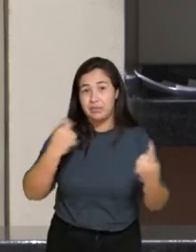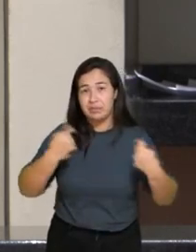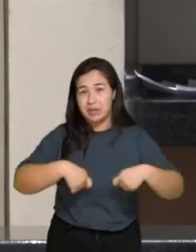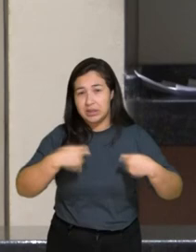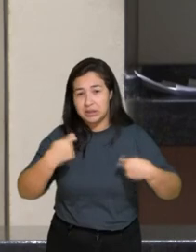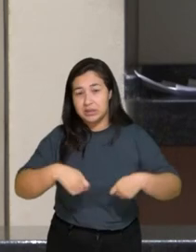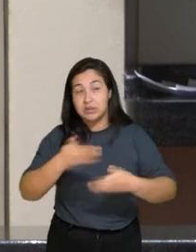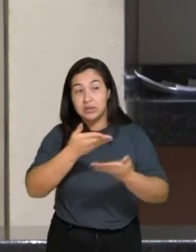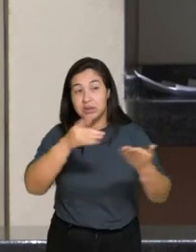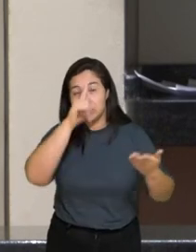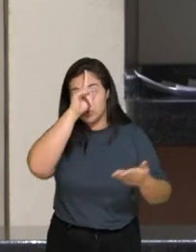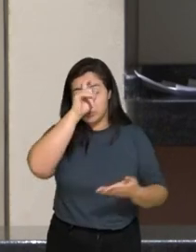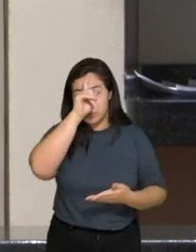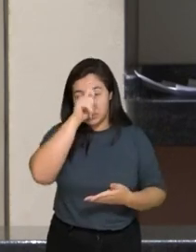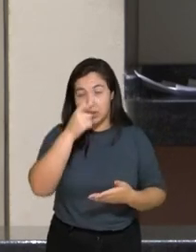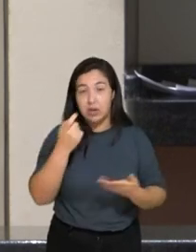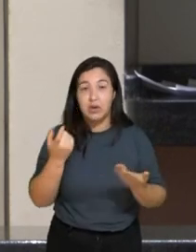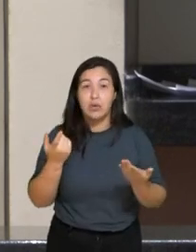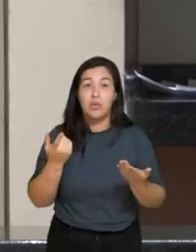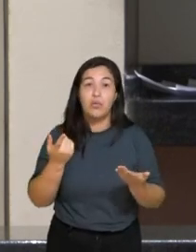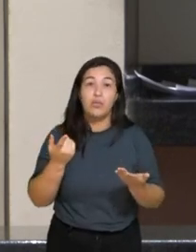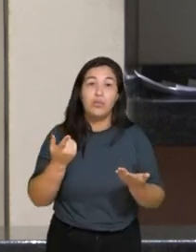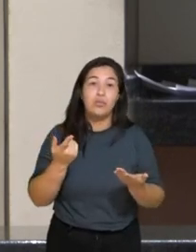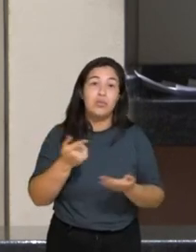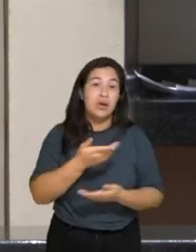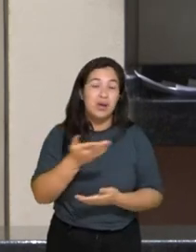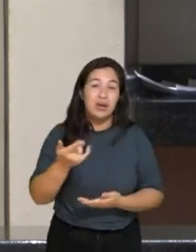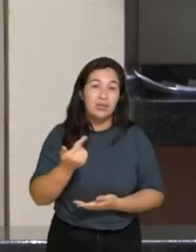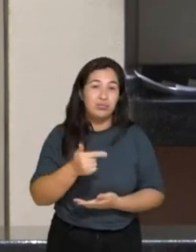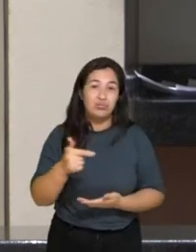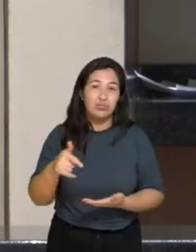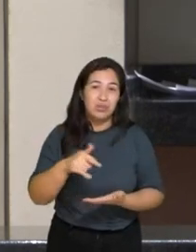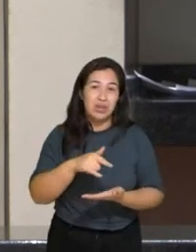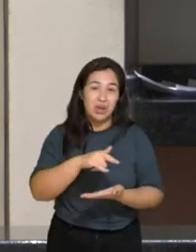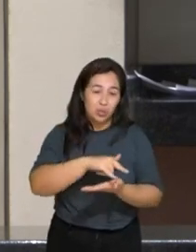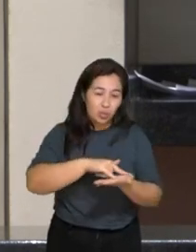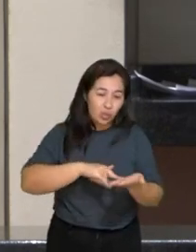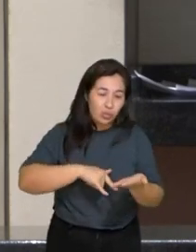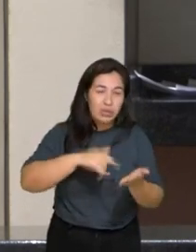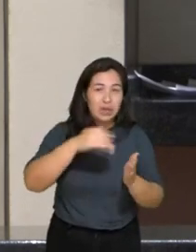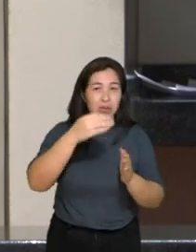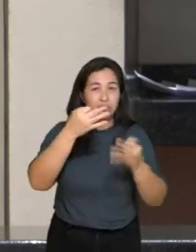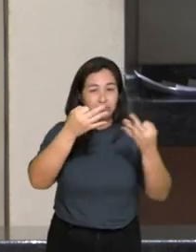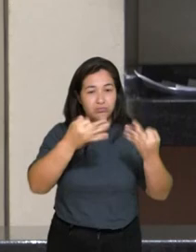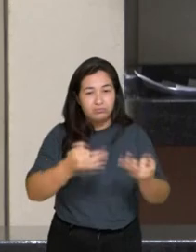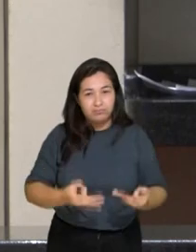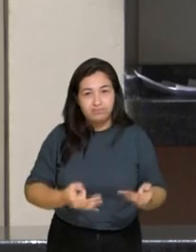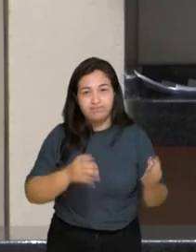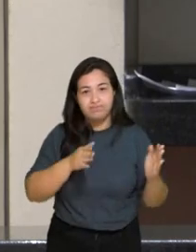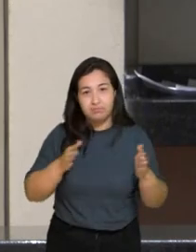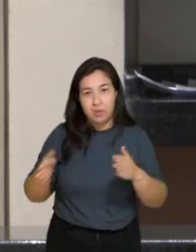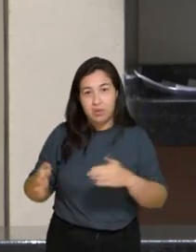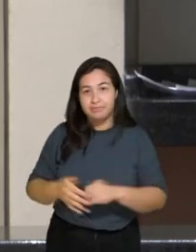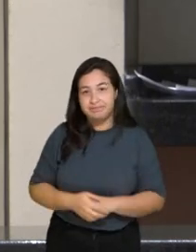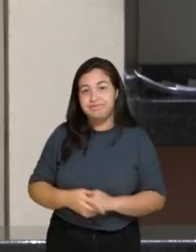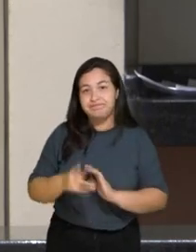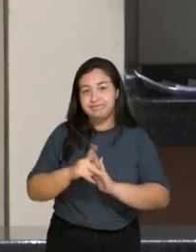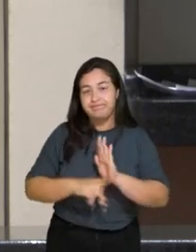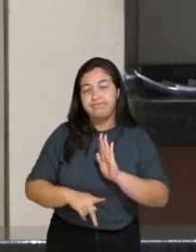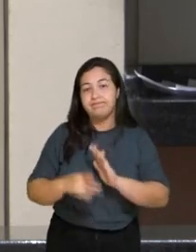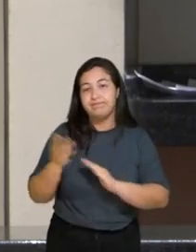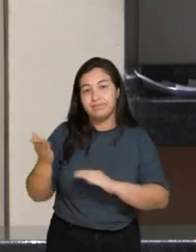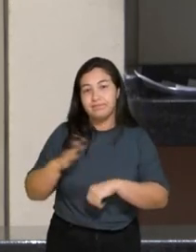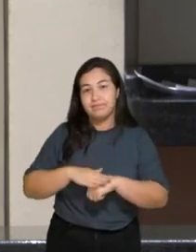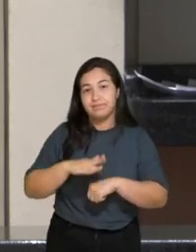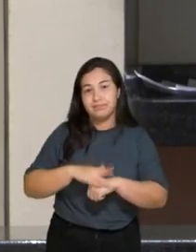em virtude de muitos dos hospitais não estarem com essas certidões em dia. Então, este projeto de autoria do deputado